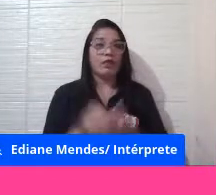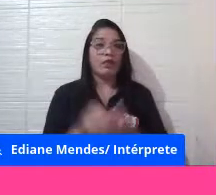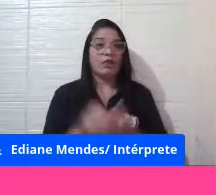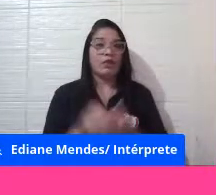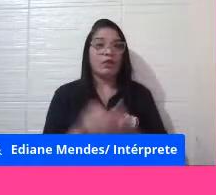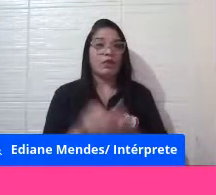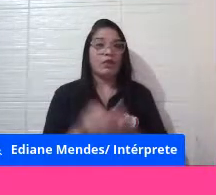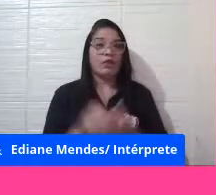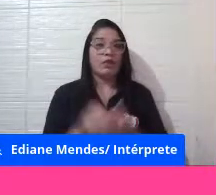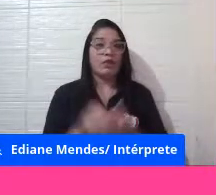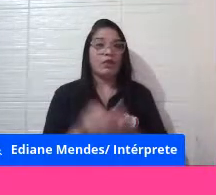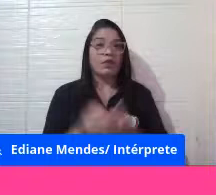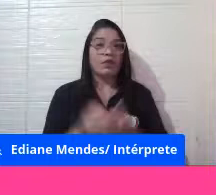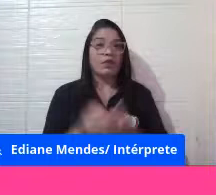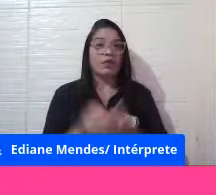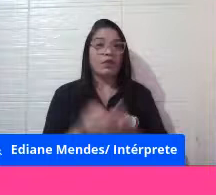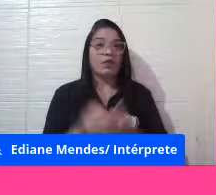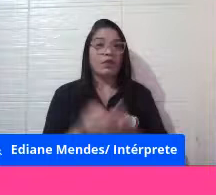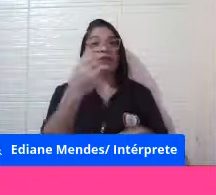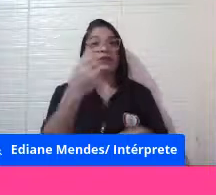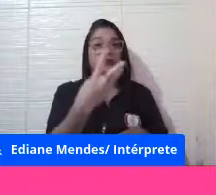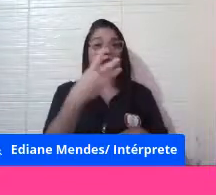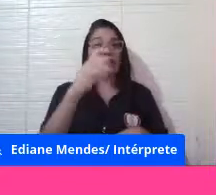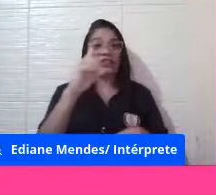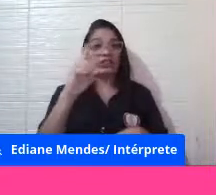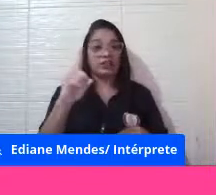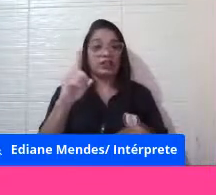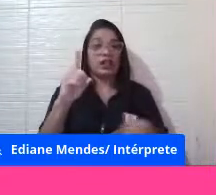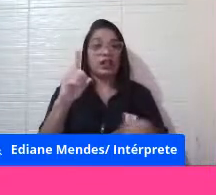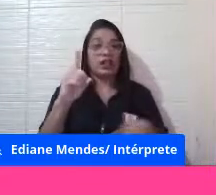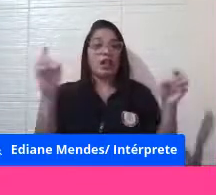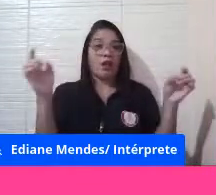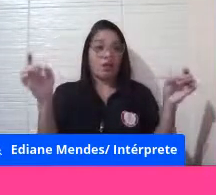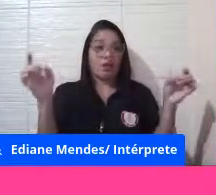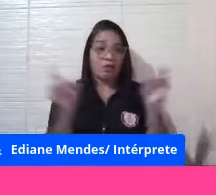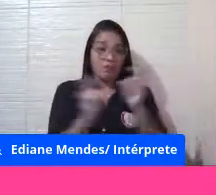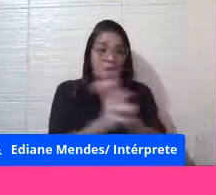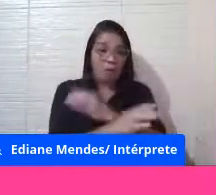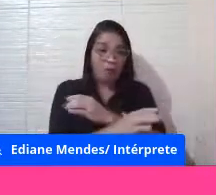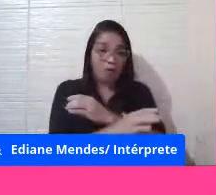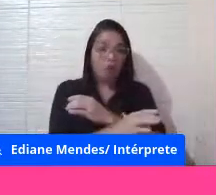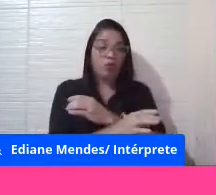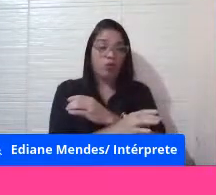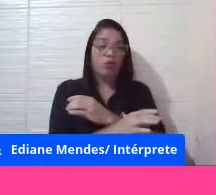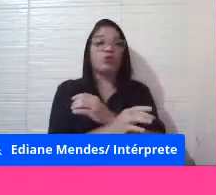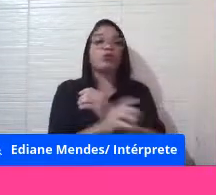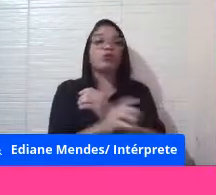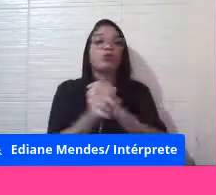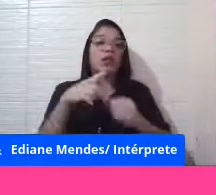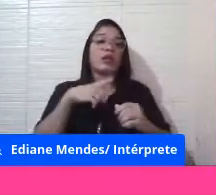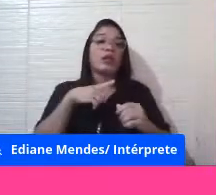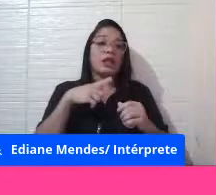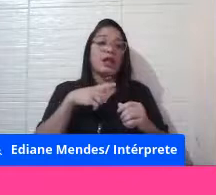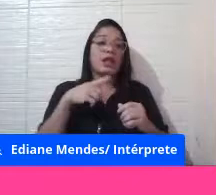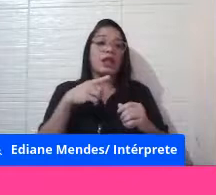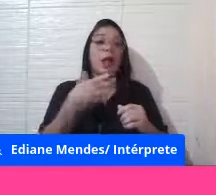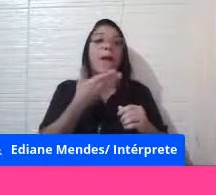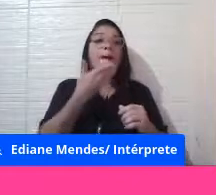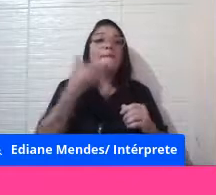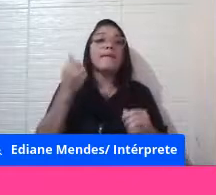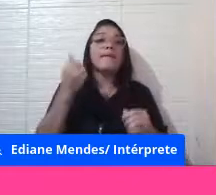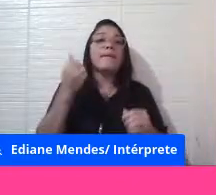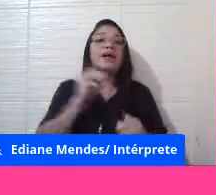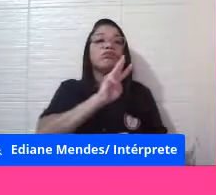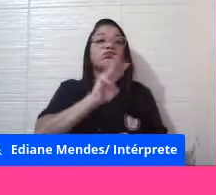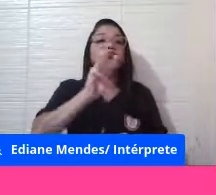vai ter, que é justamente o famoso Thingiverse, né? O Thingiverse é o maior site assim, que mais tem